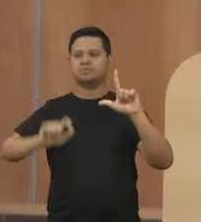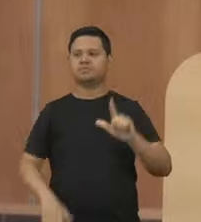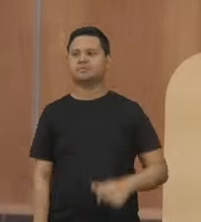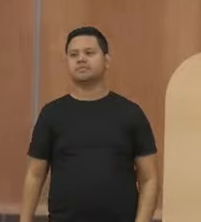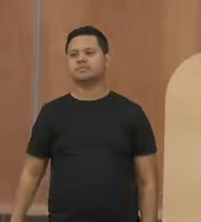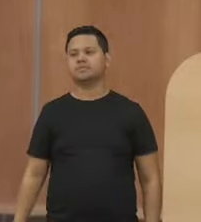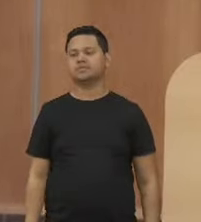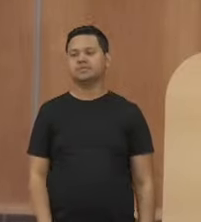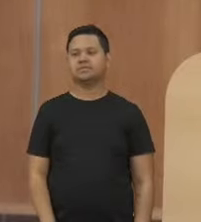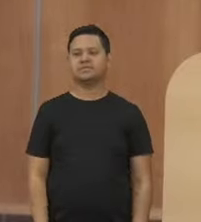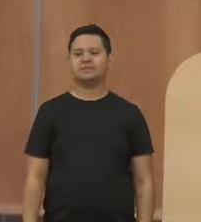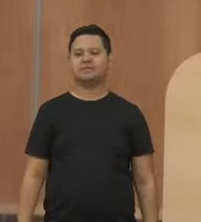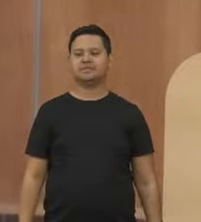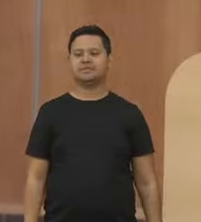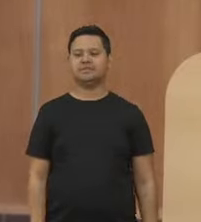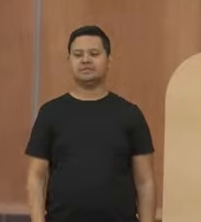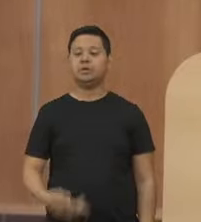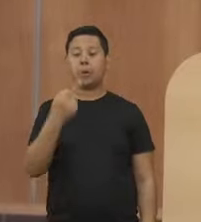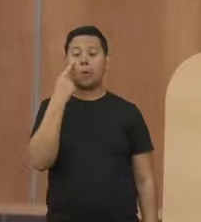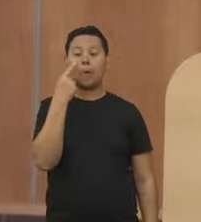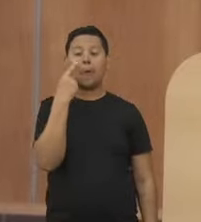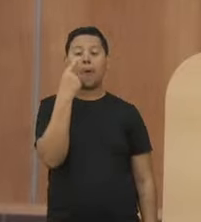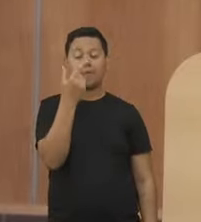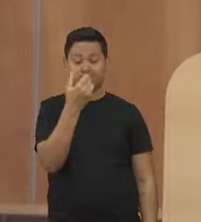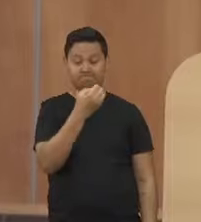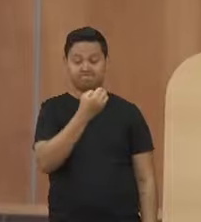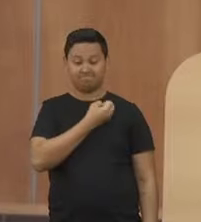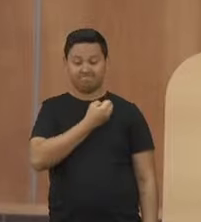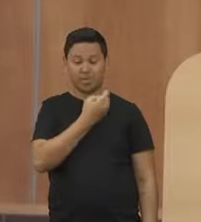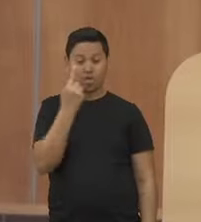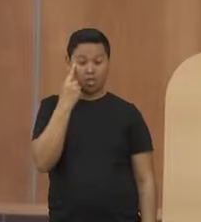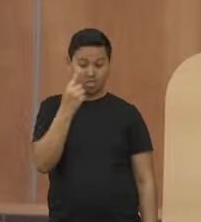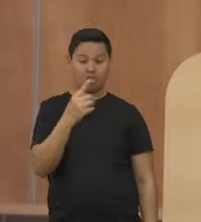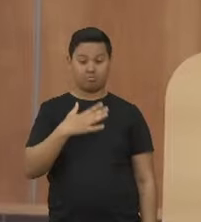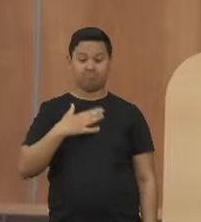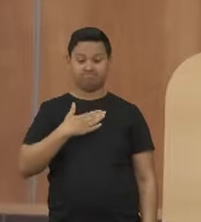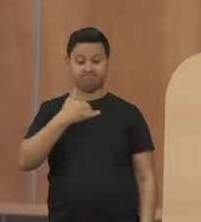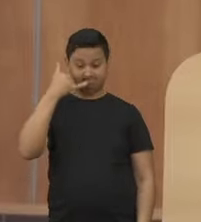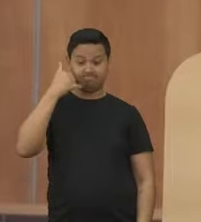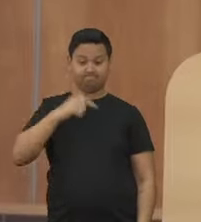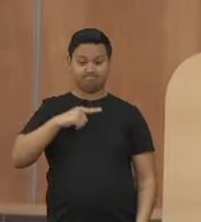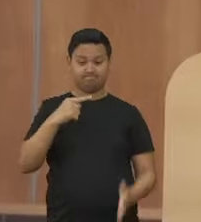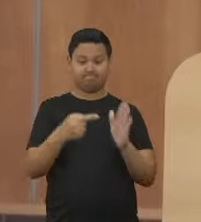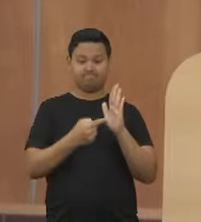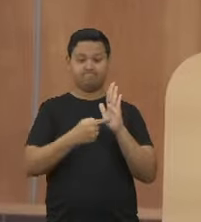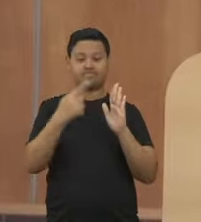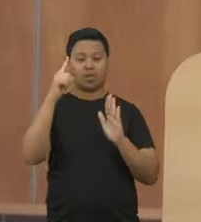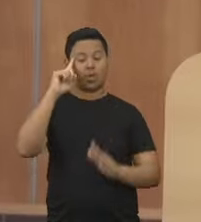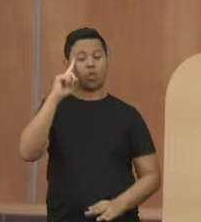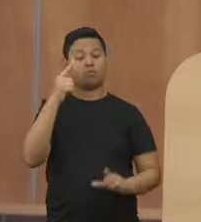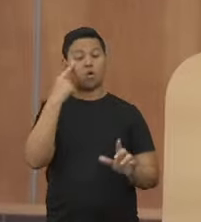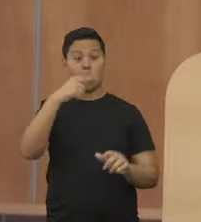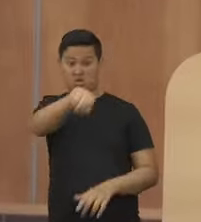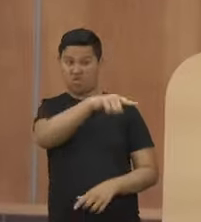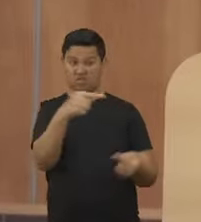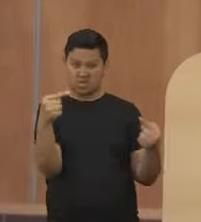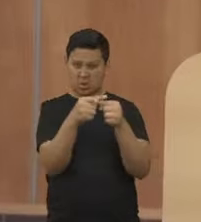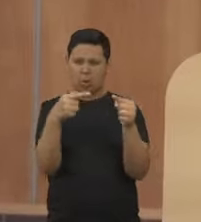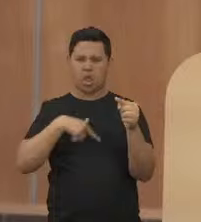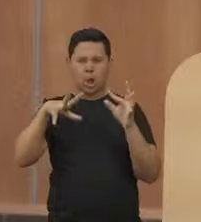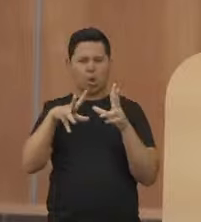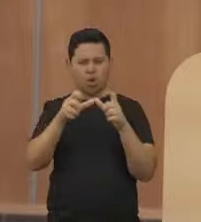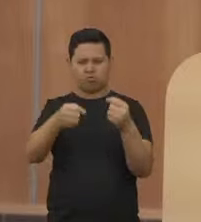Estão aqui, ó. Tá a data aqui que eu marquei, ó. Meu celular tira data, tá aqui. E vocês concordaram com tudo que a